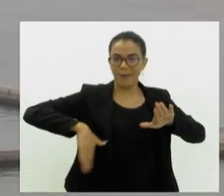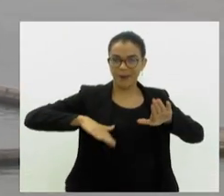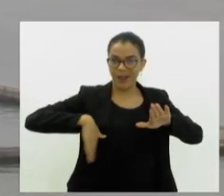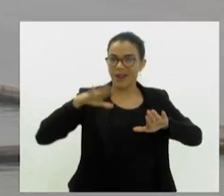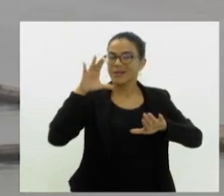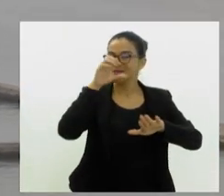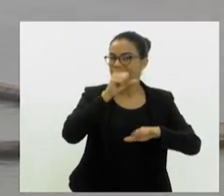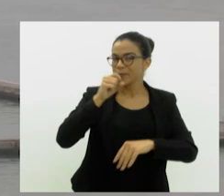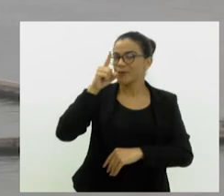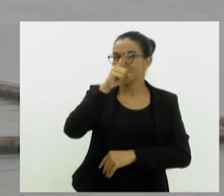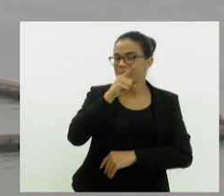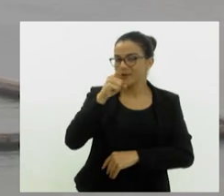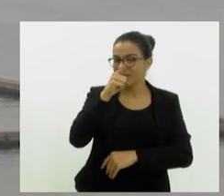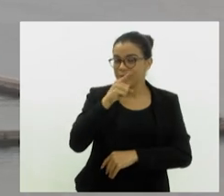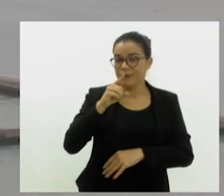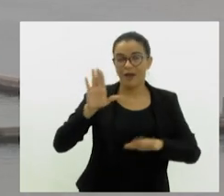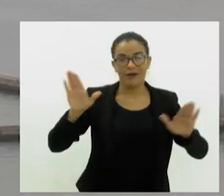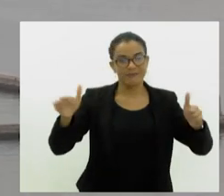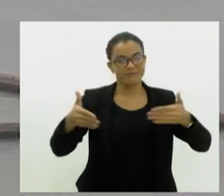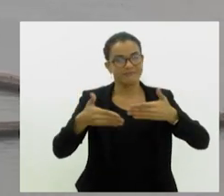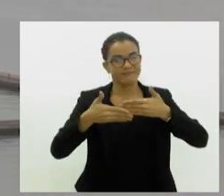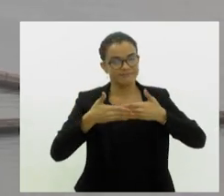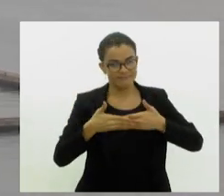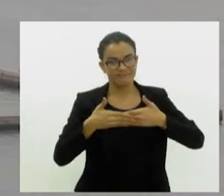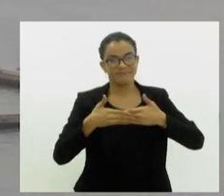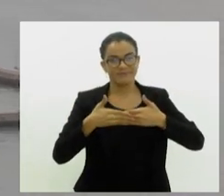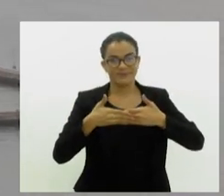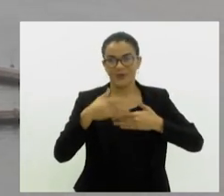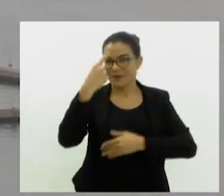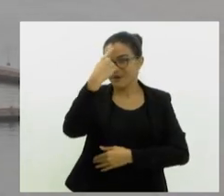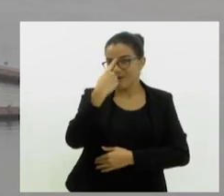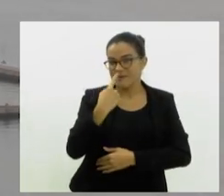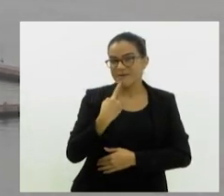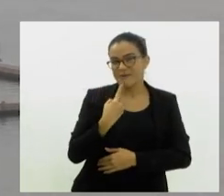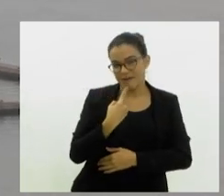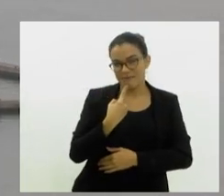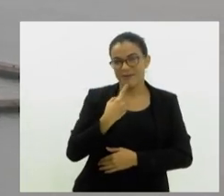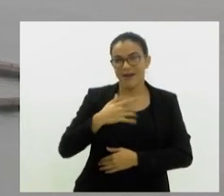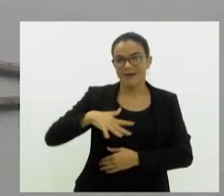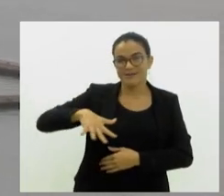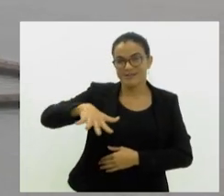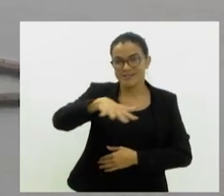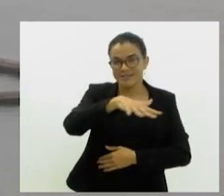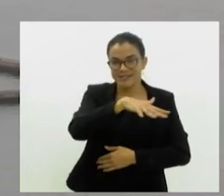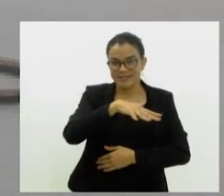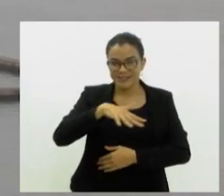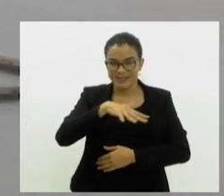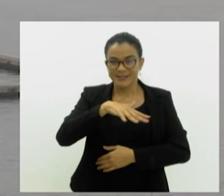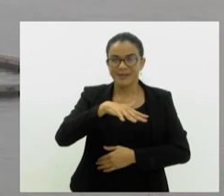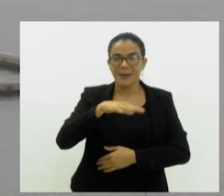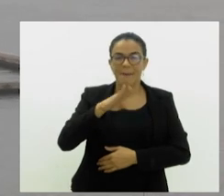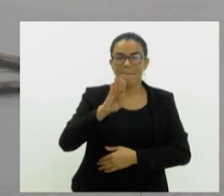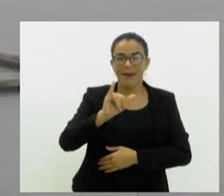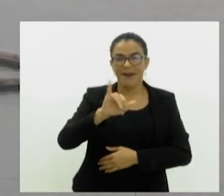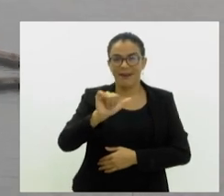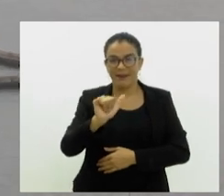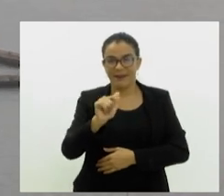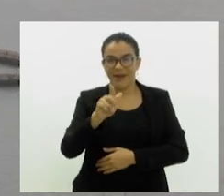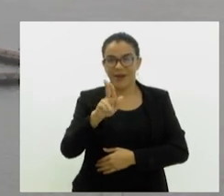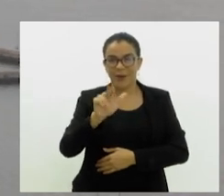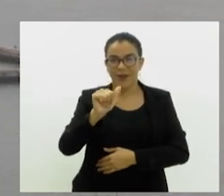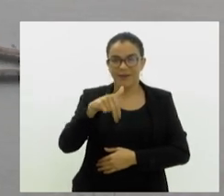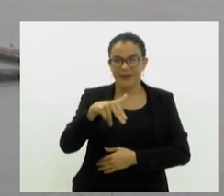no domingo. E a gente encerra a edição de hoje com as imagens aí da Baía de Guanabara, Ponte Rio-Niterói. Agradecer o